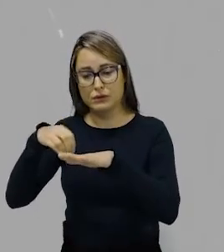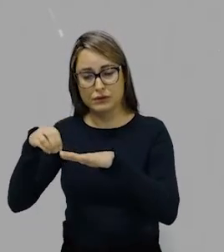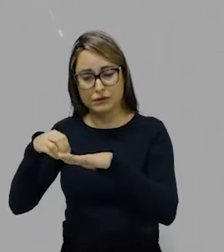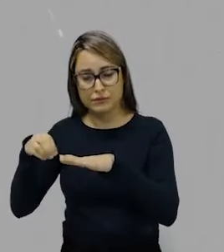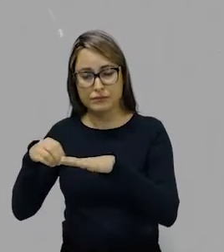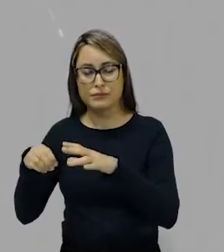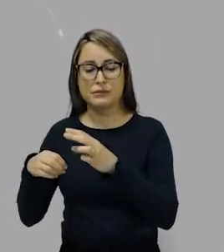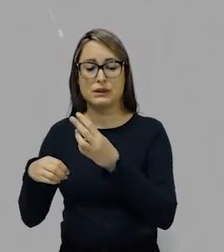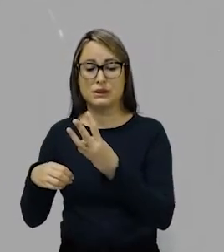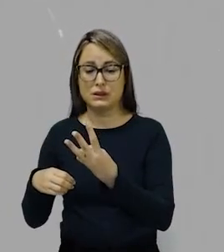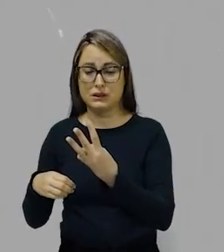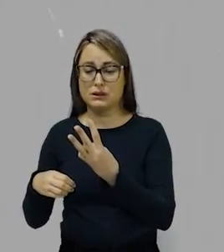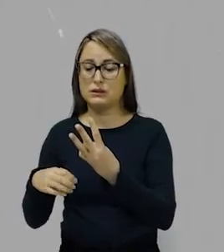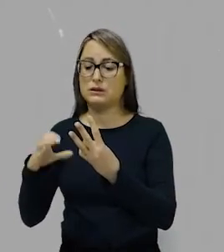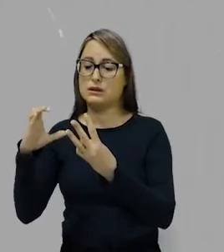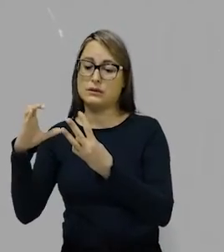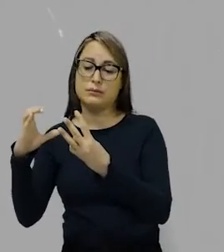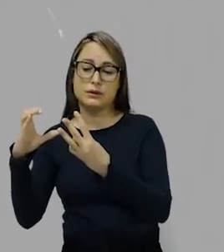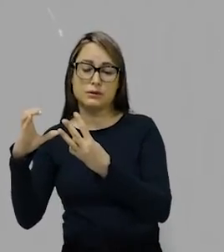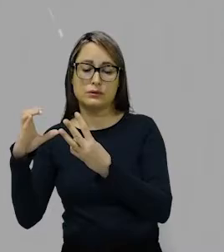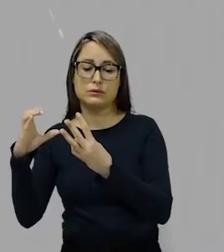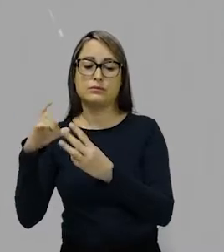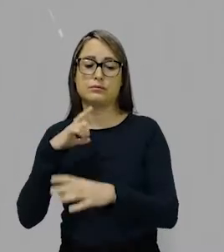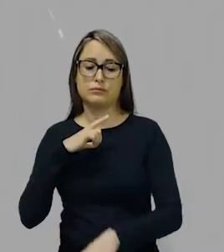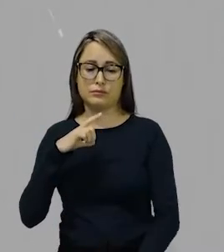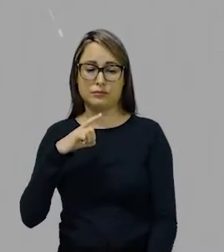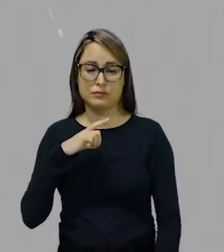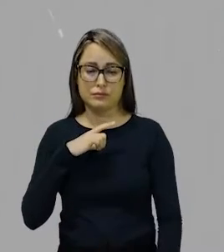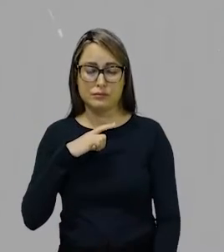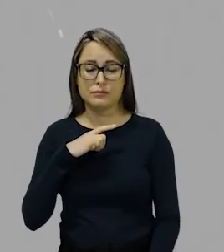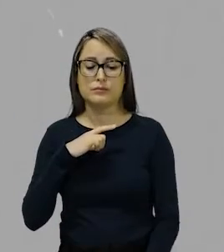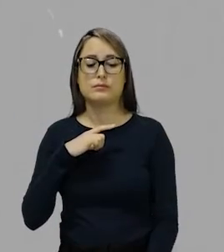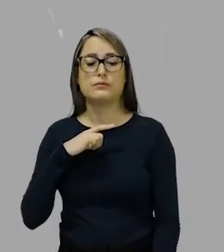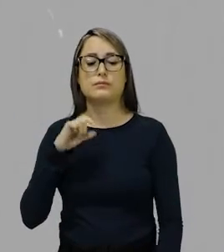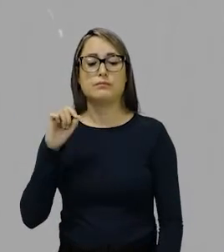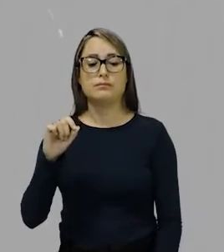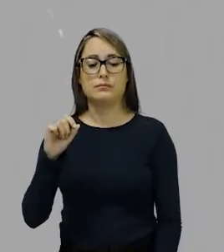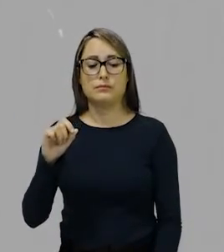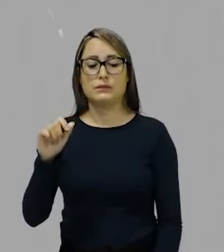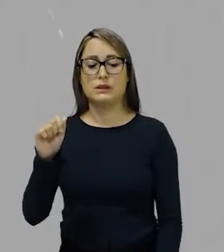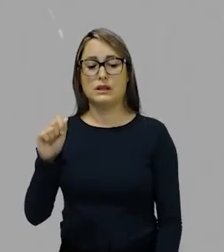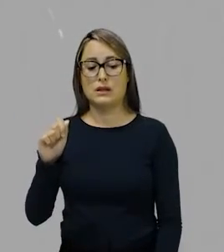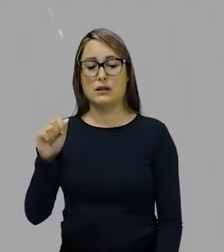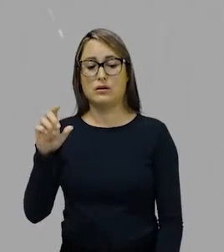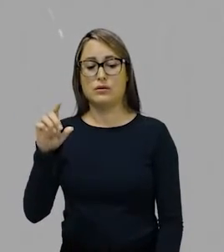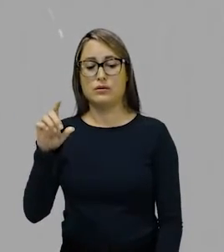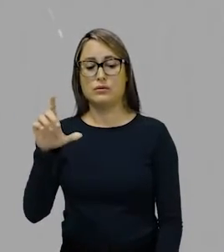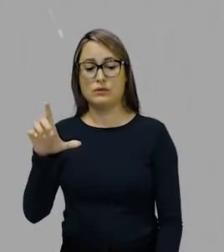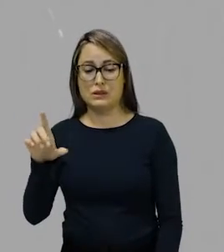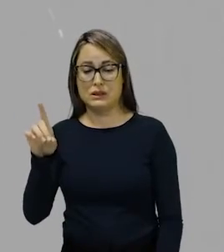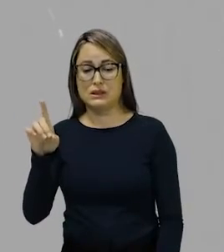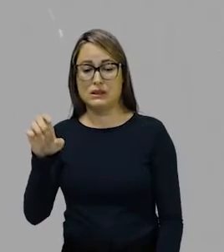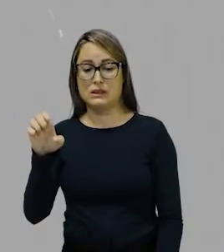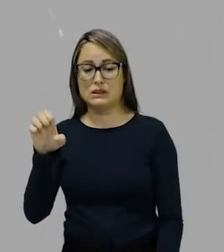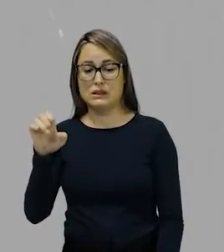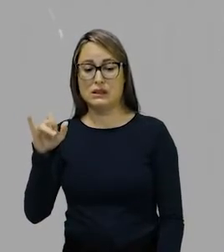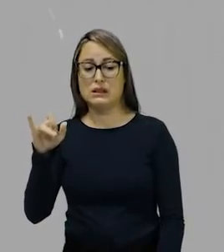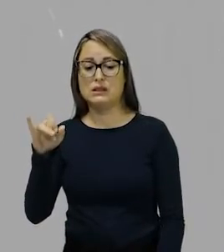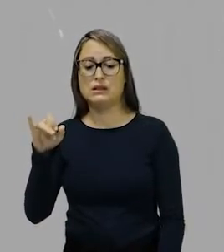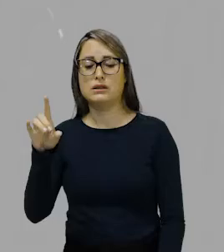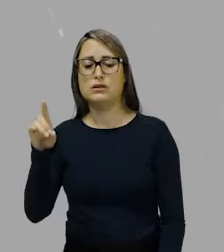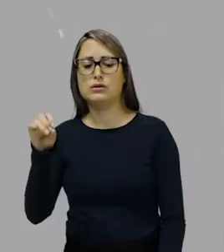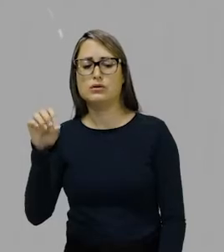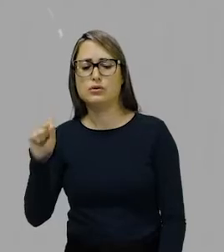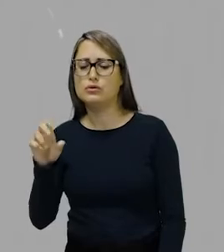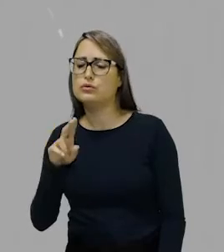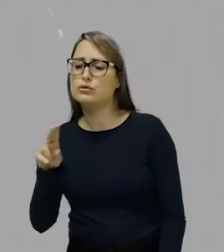carbonos. Cetona apresenta isomeria funcional com aldeídos. Então, propanal.